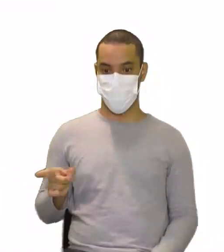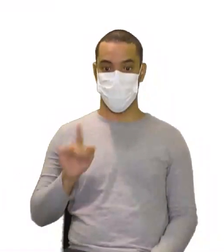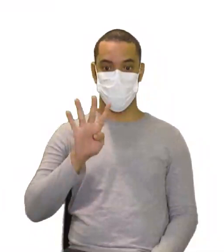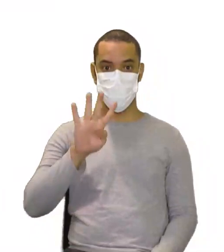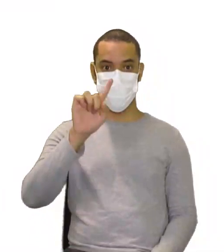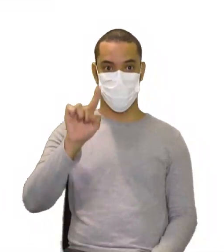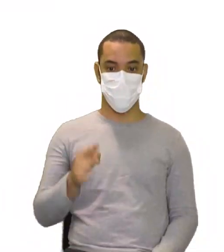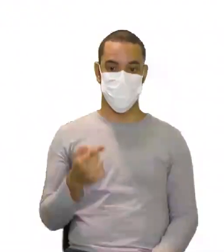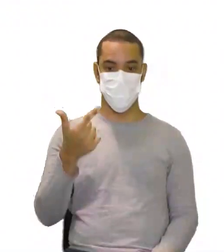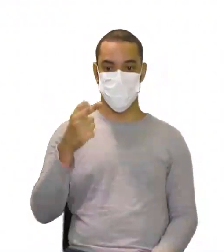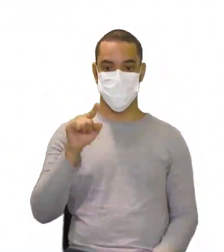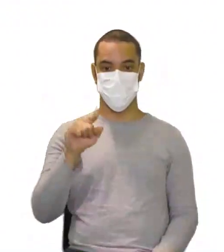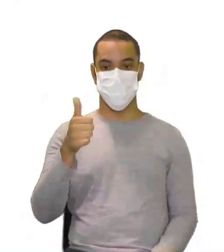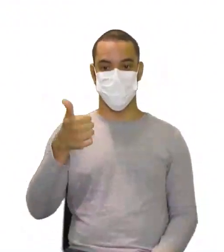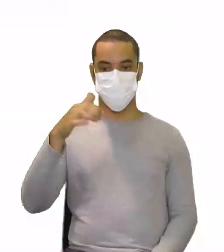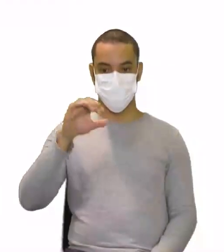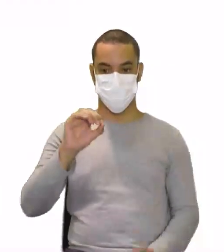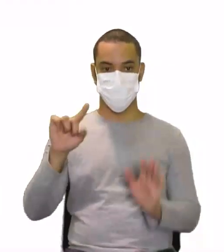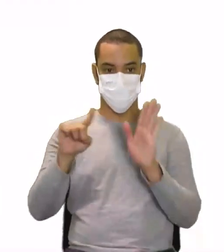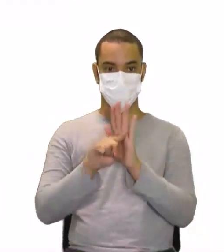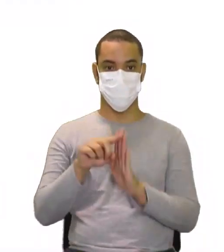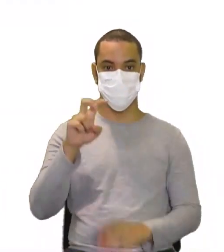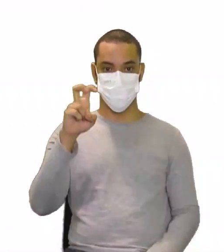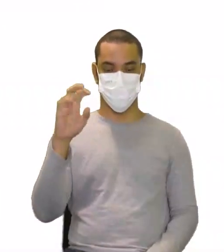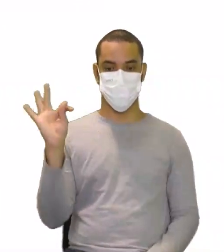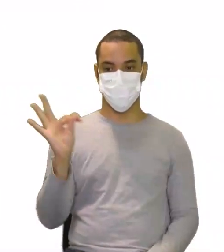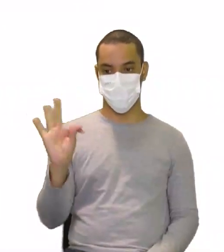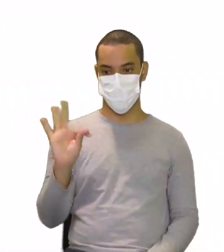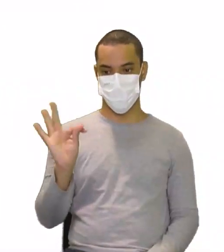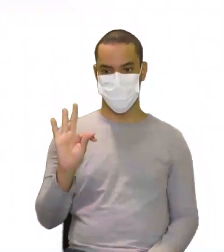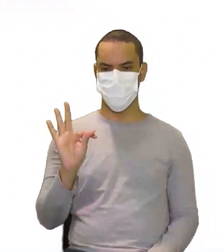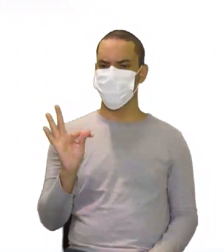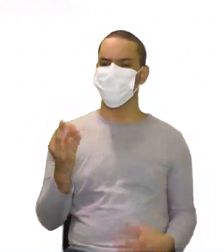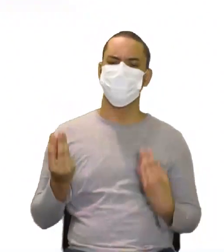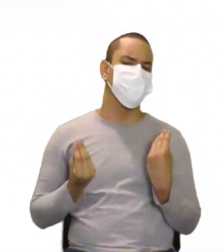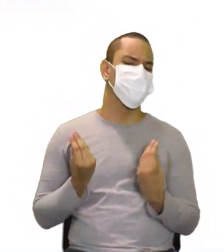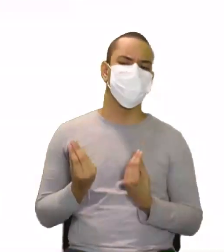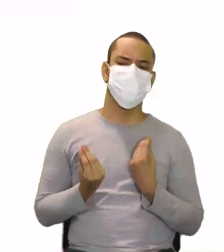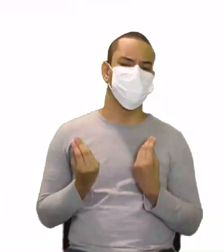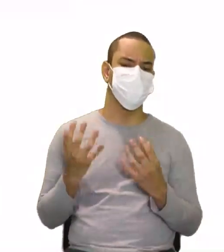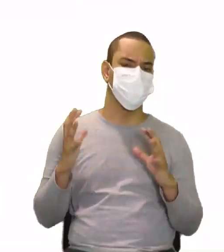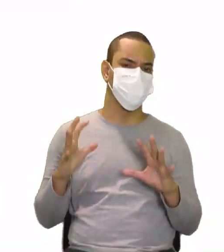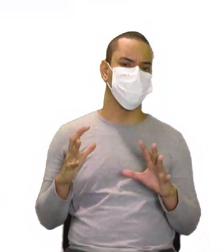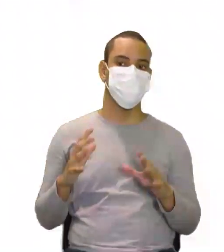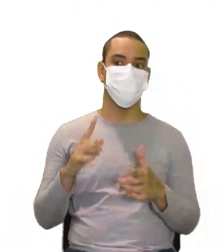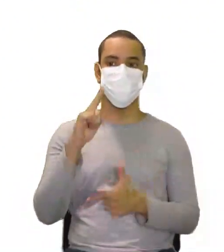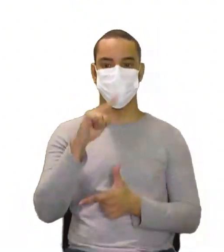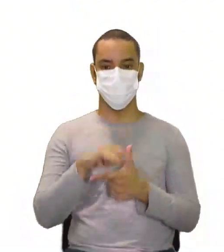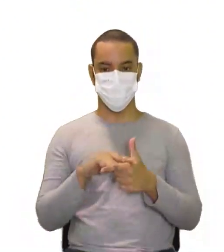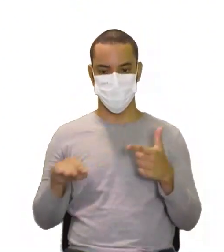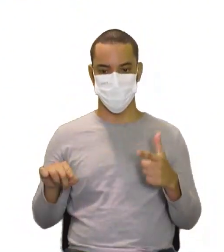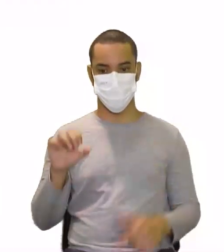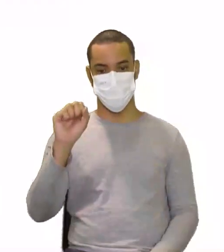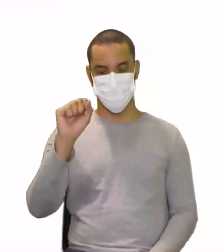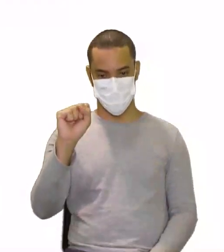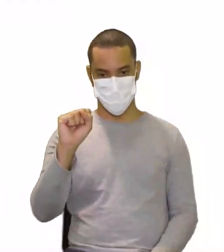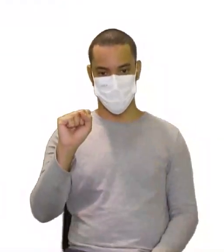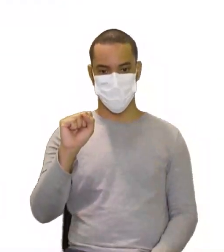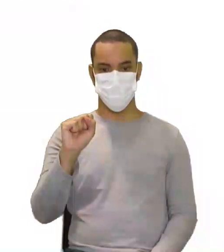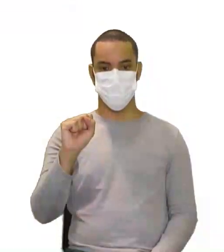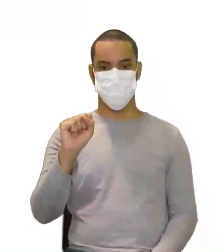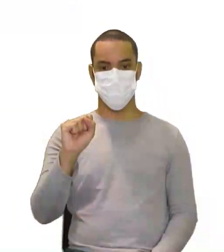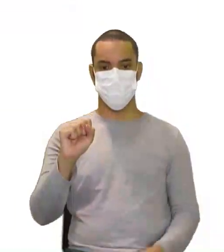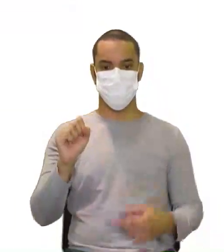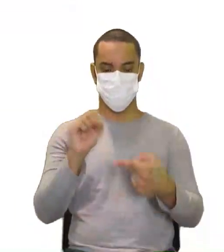4,2 vezes 10 a menos 5 Tesla. Ah, professor, como assim? Divide 8 por 190,